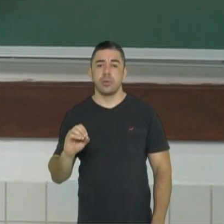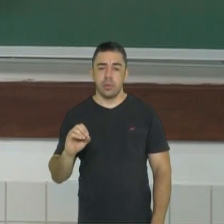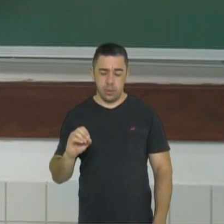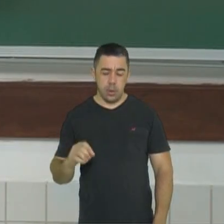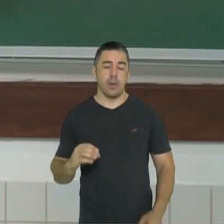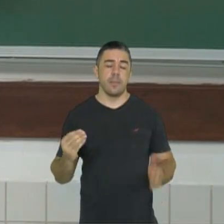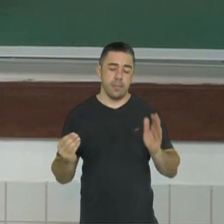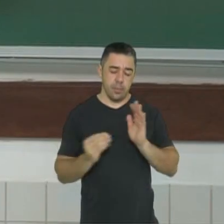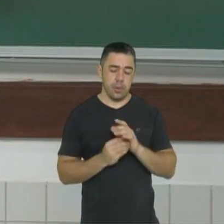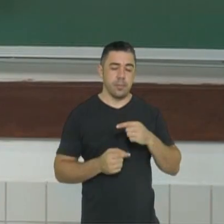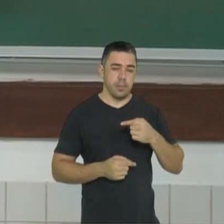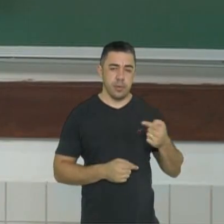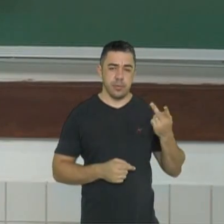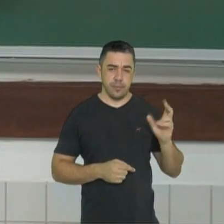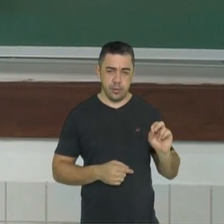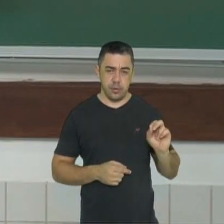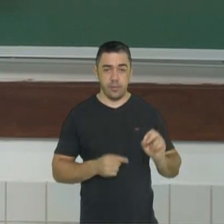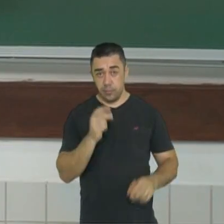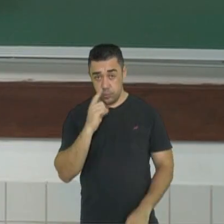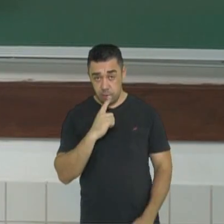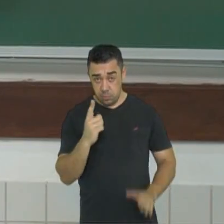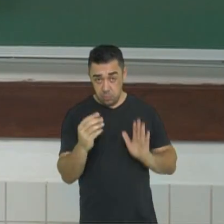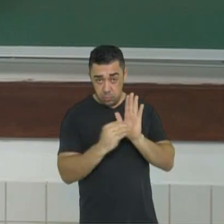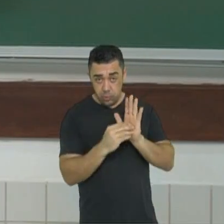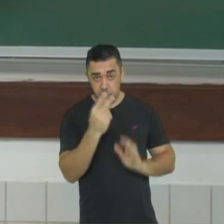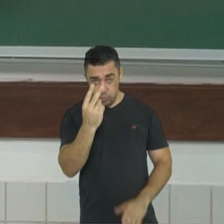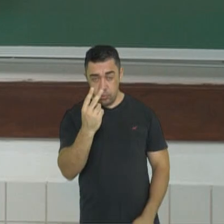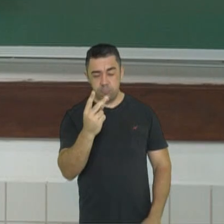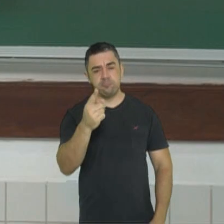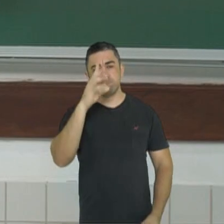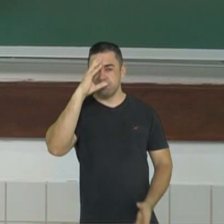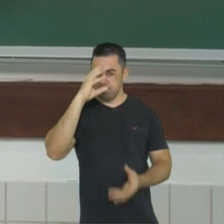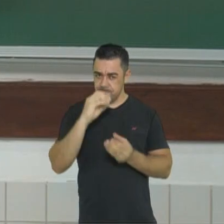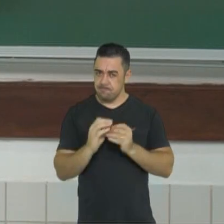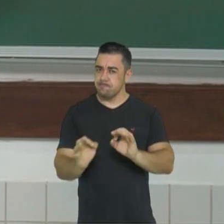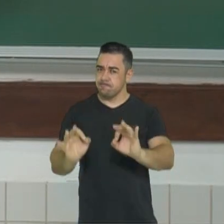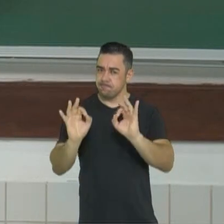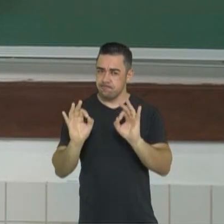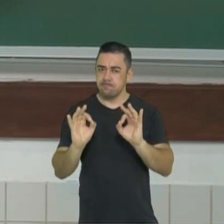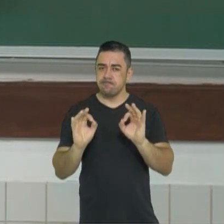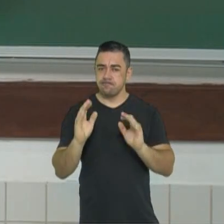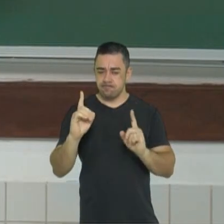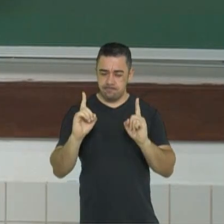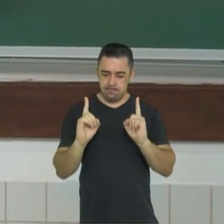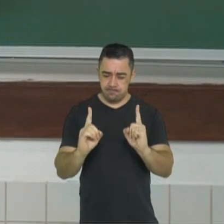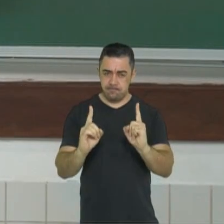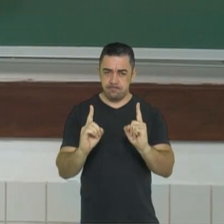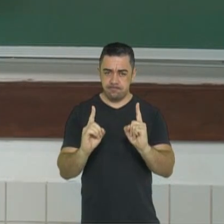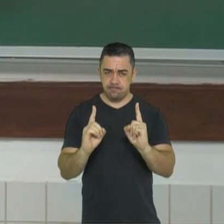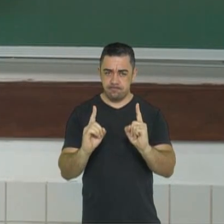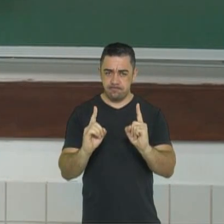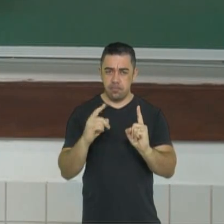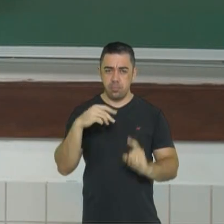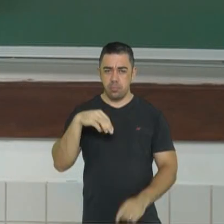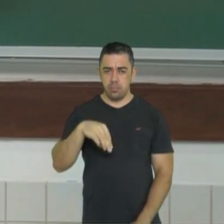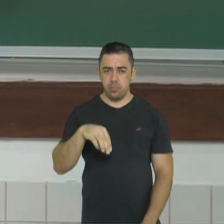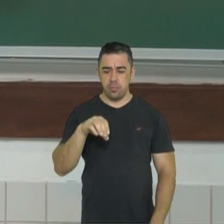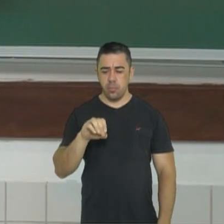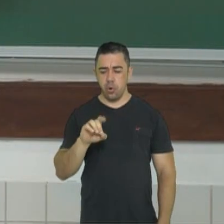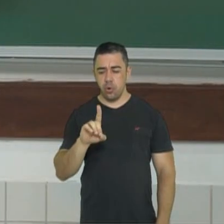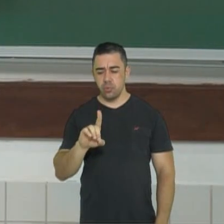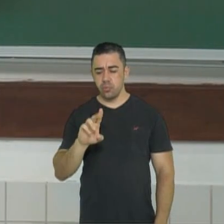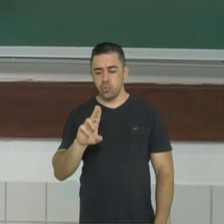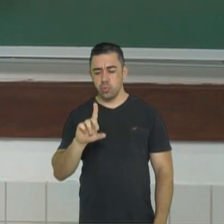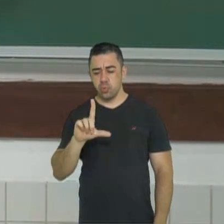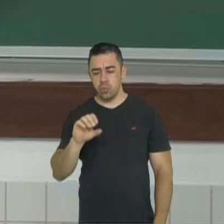também não gente se você colocou os dois ótimo sinal que você é entendeu o modo tranquila essa foi